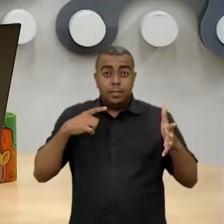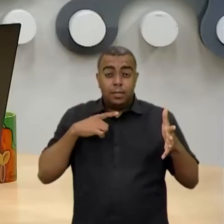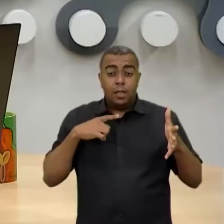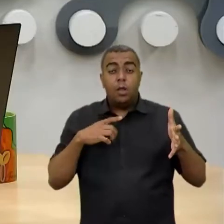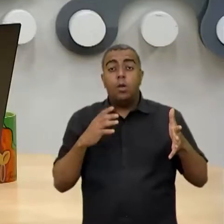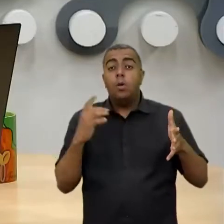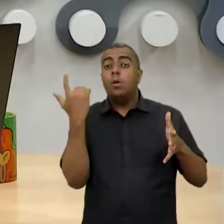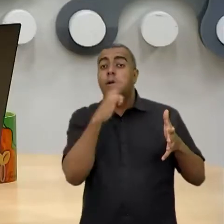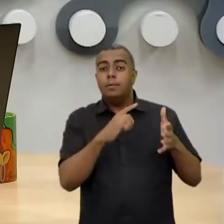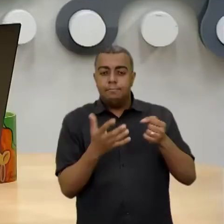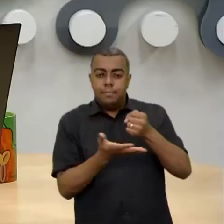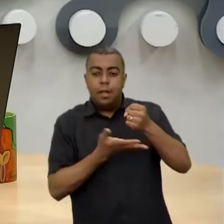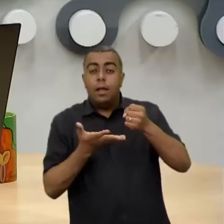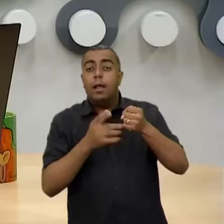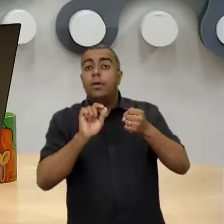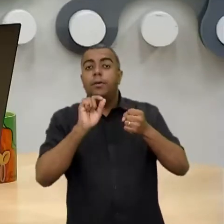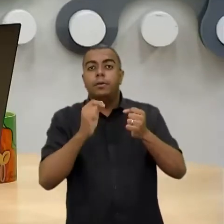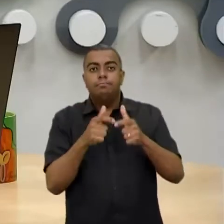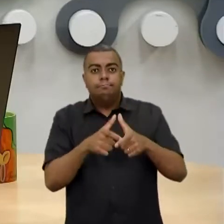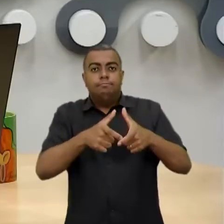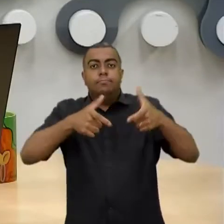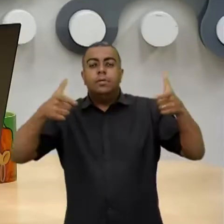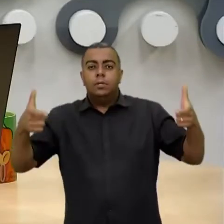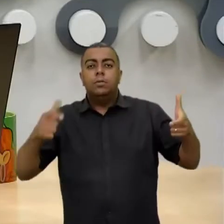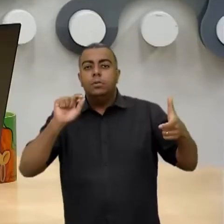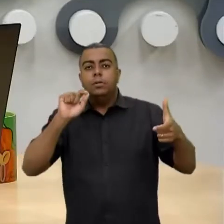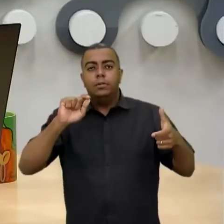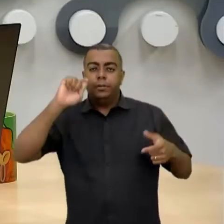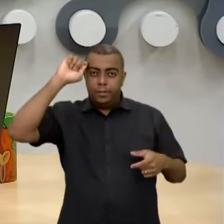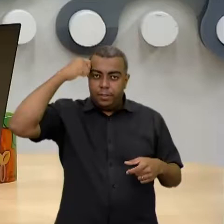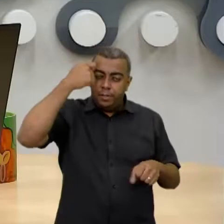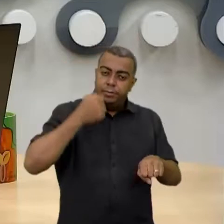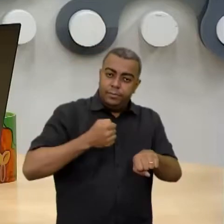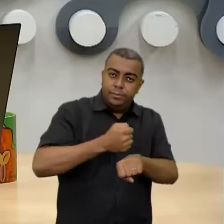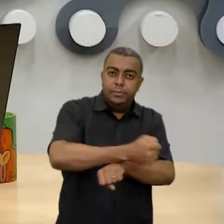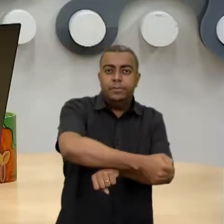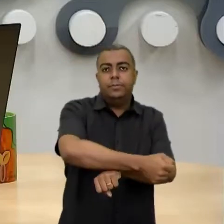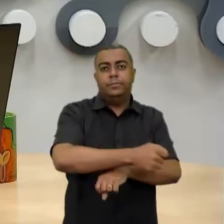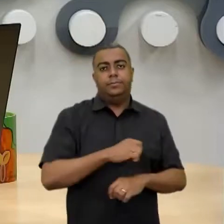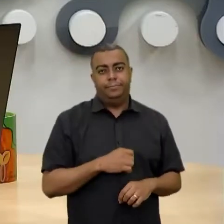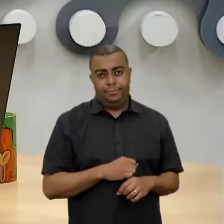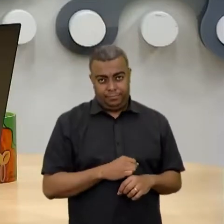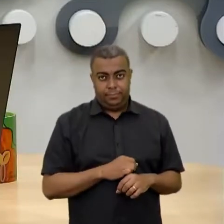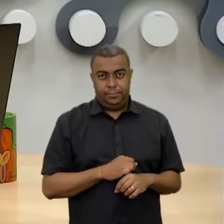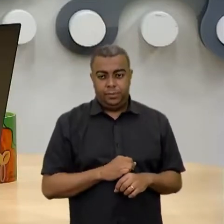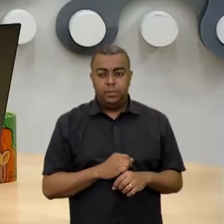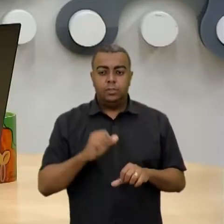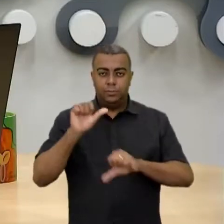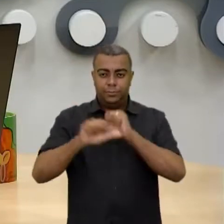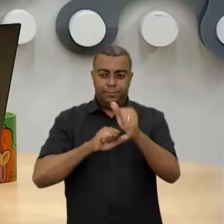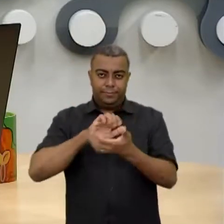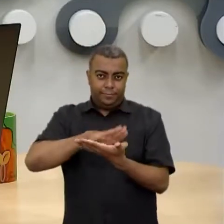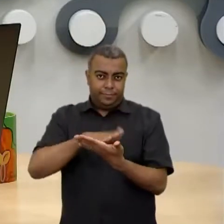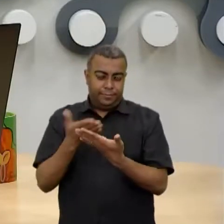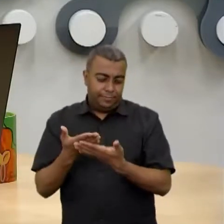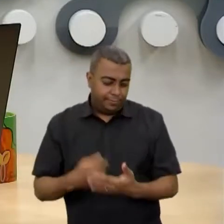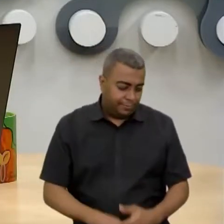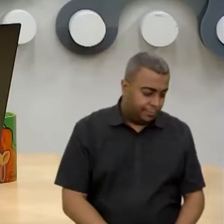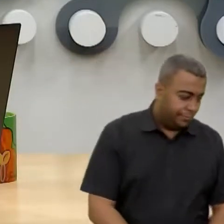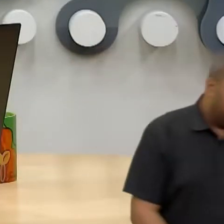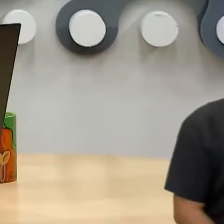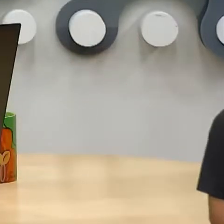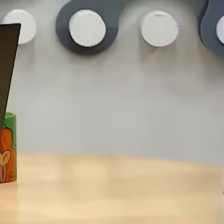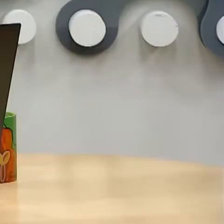triangular, ele se baseia, ele ganha em cima da escravização do homem e da mulher negra, não é mais uma relação. Inclusive,